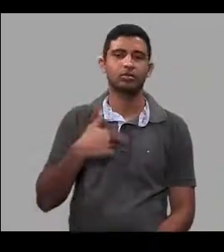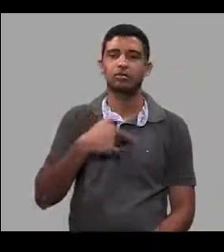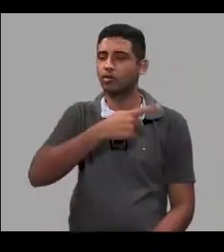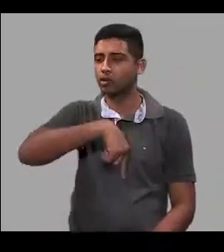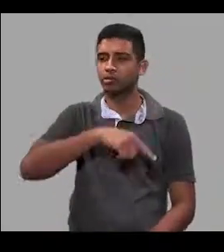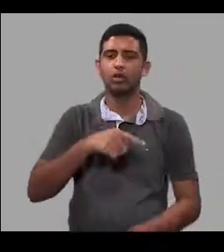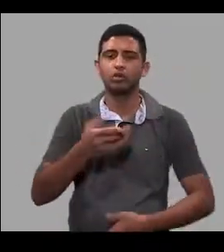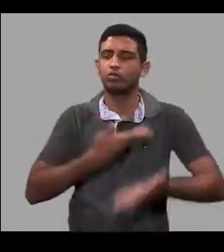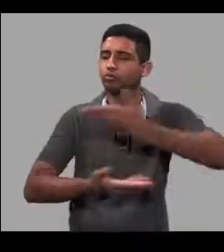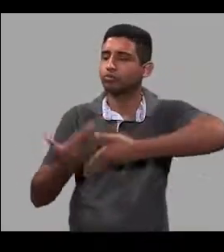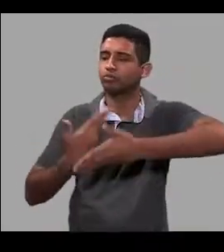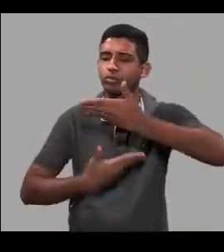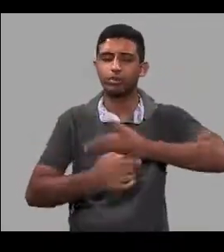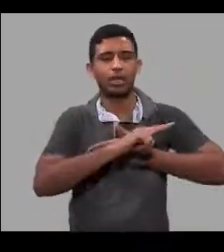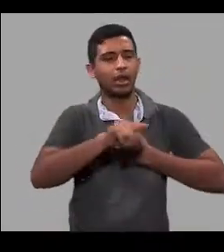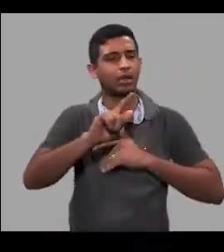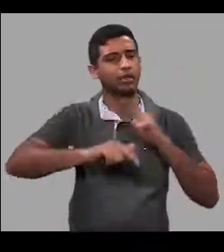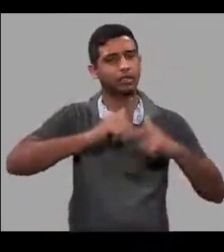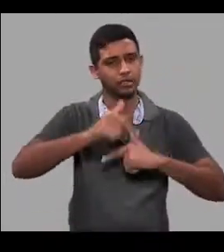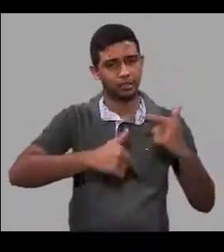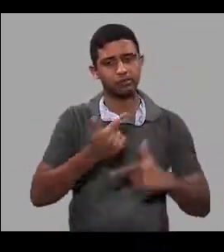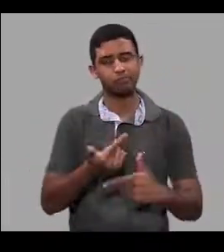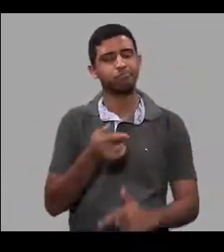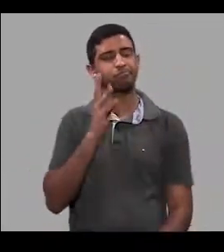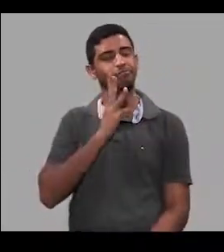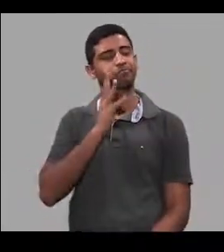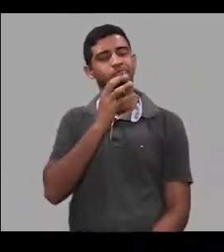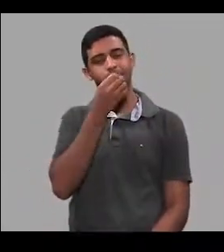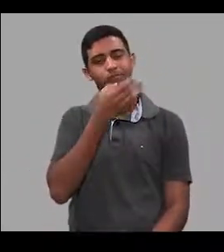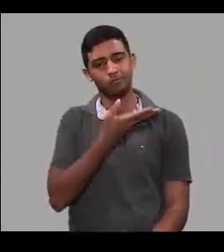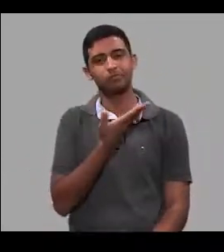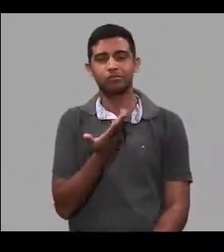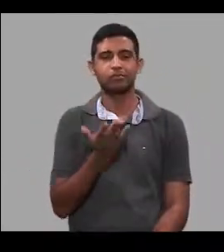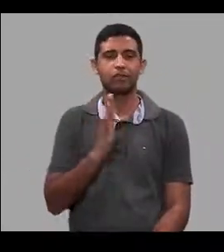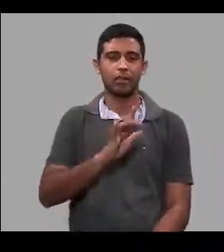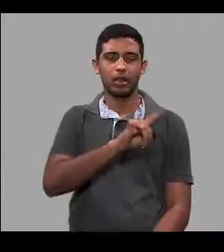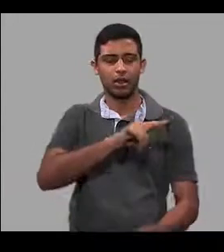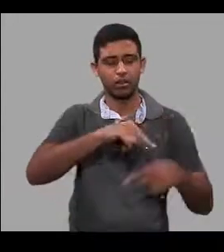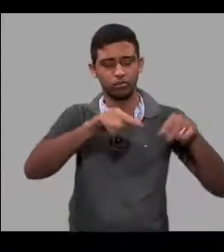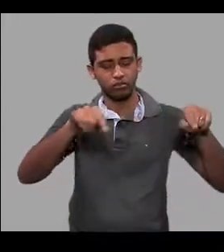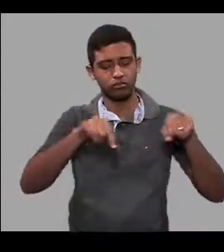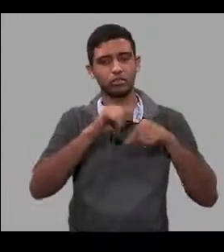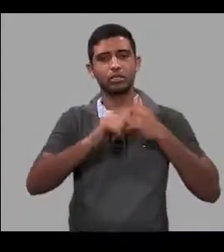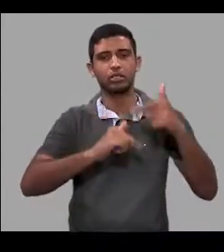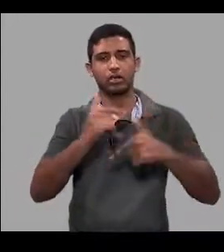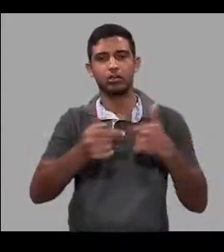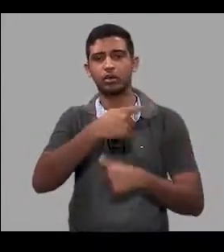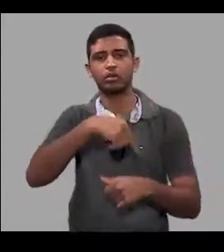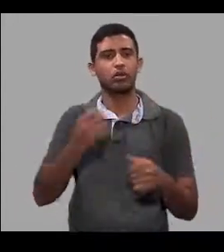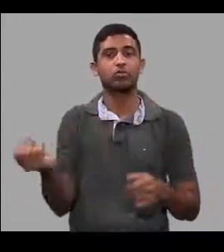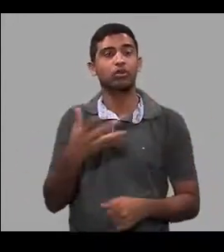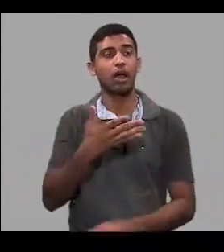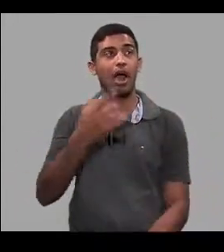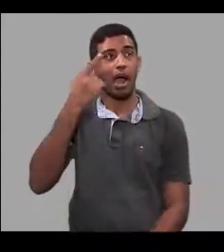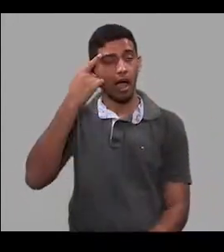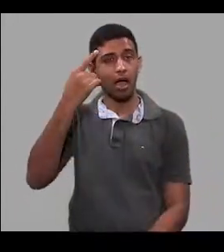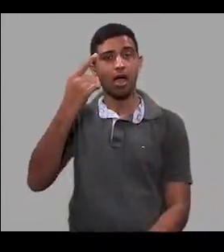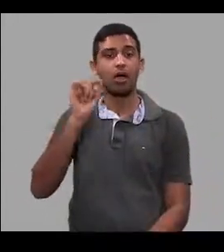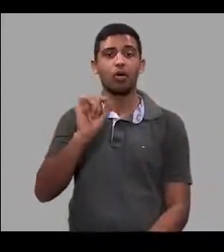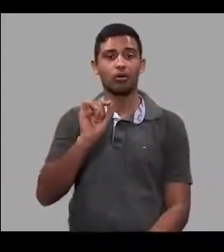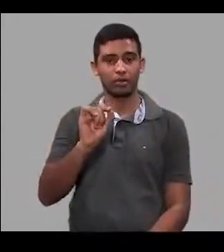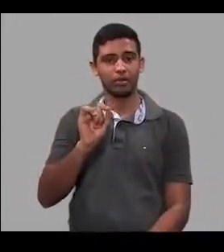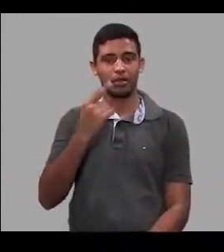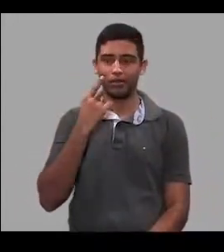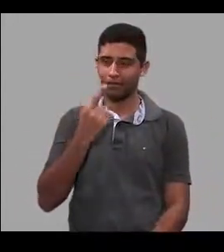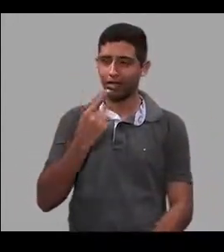Exatamente. E aí nós participamos dessa atividade, foi uma atividade muito bacana. E nessa atividade, nós lançamos a ideia